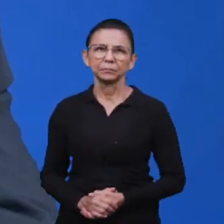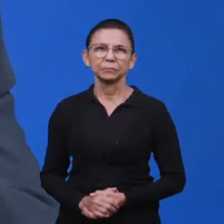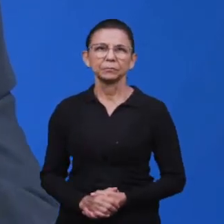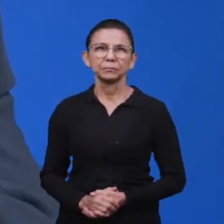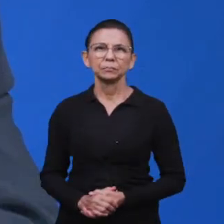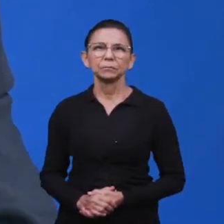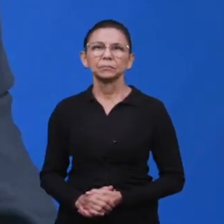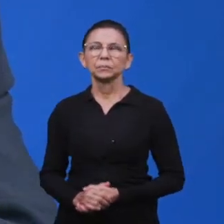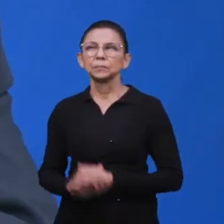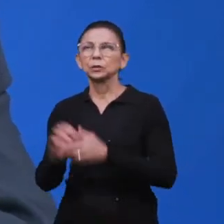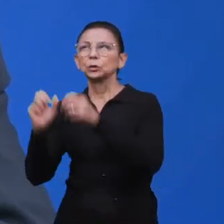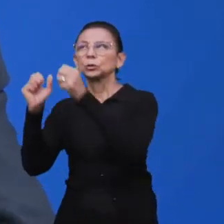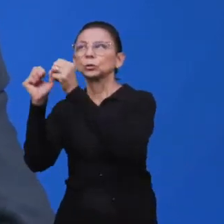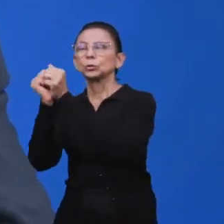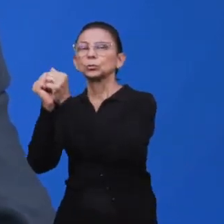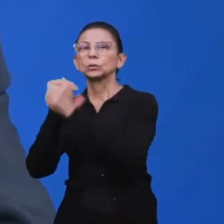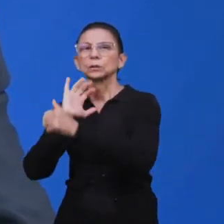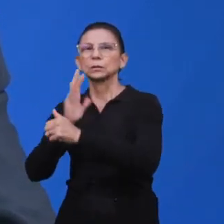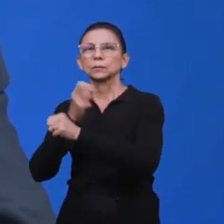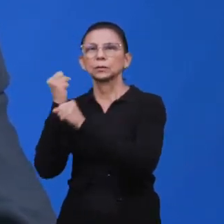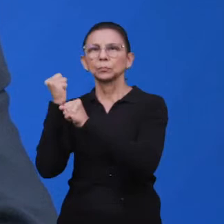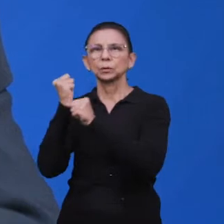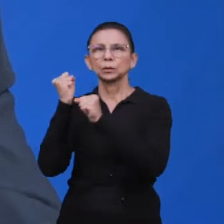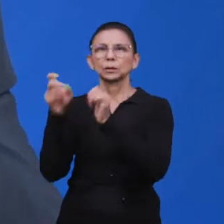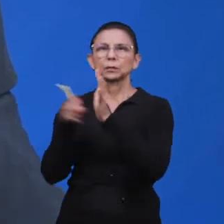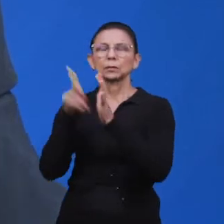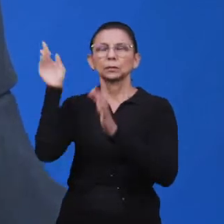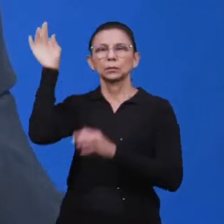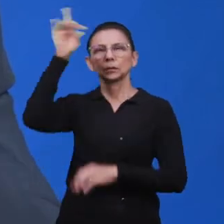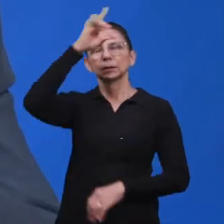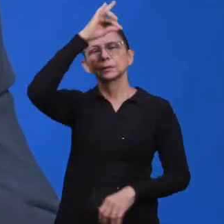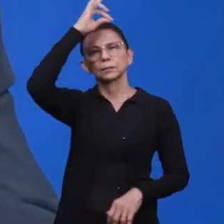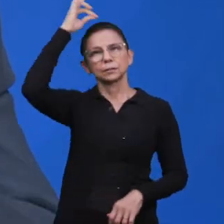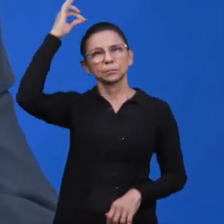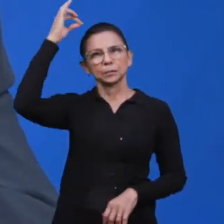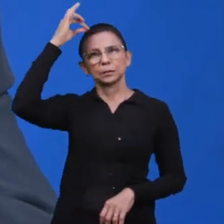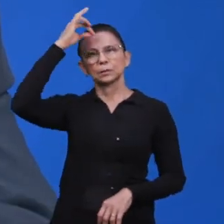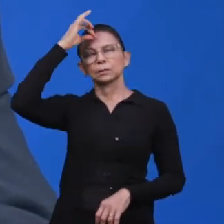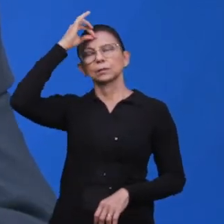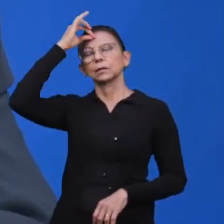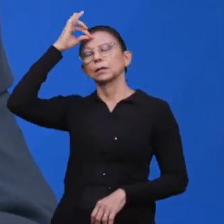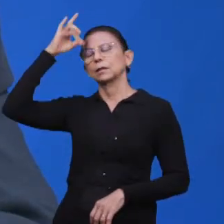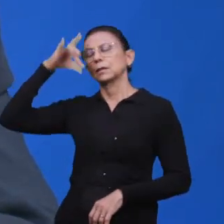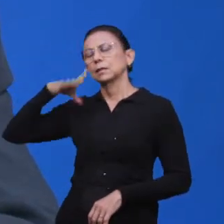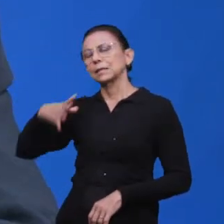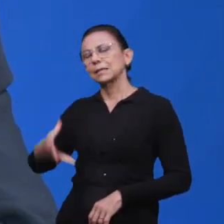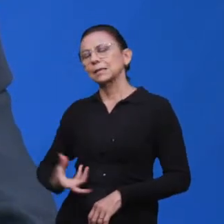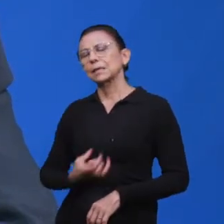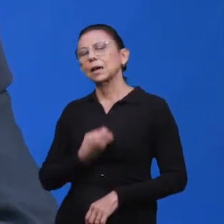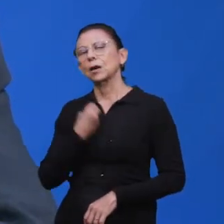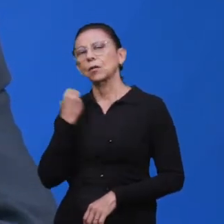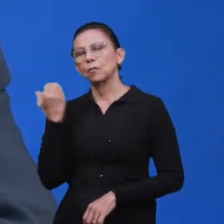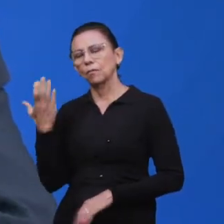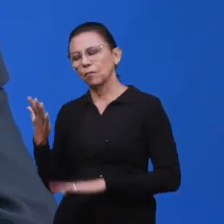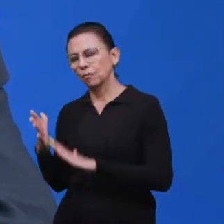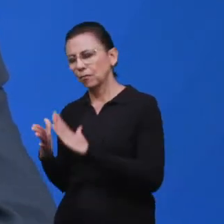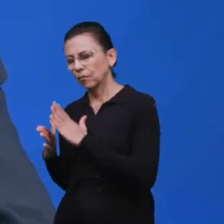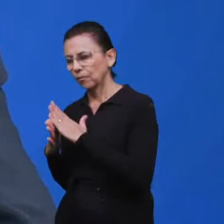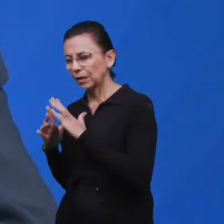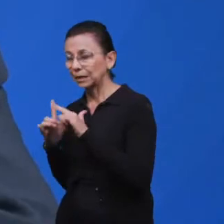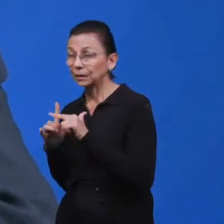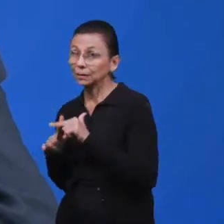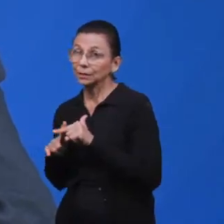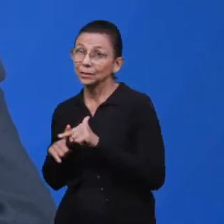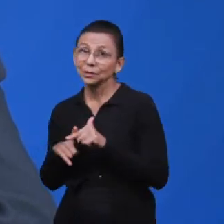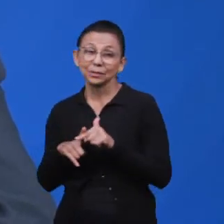seja, redenção e poder do Espírito Santo. Uma igreja resgatada, uma igreja salva, né? A salvação não existirá mais,